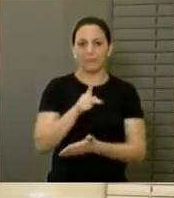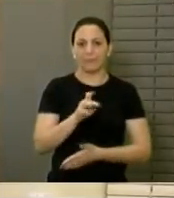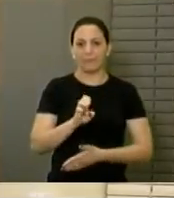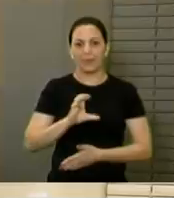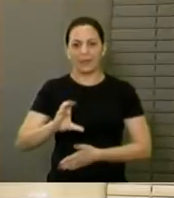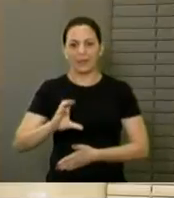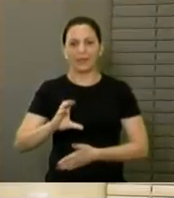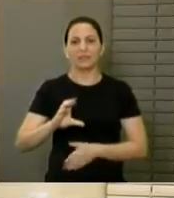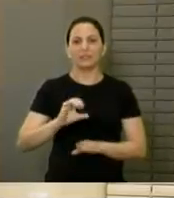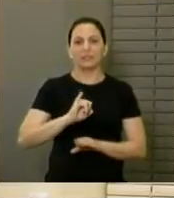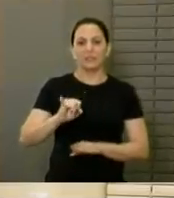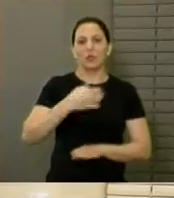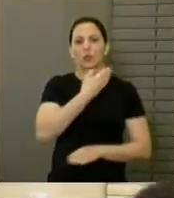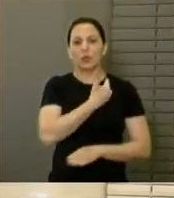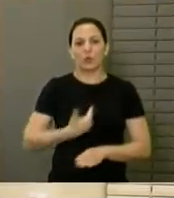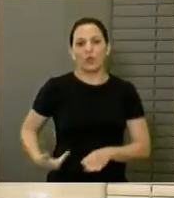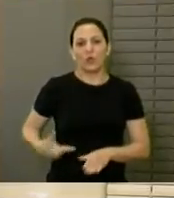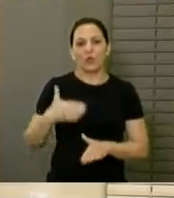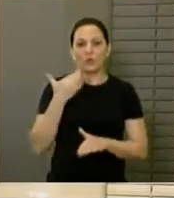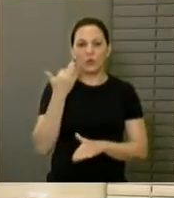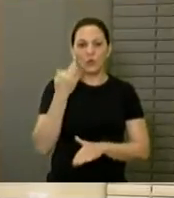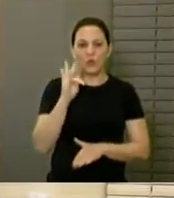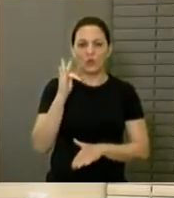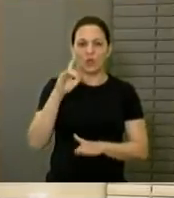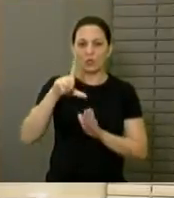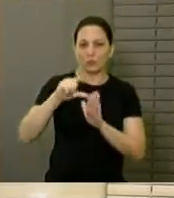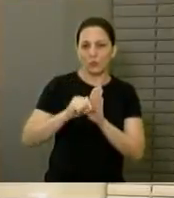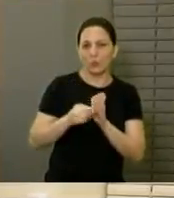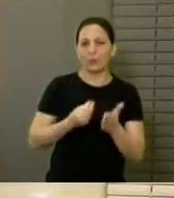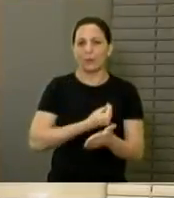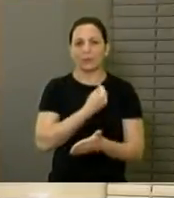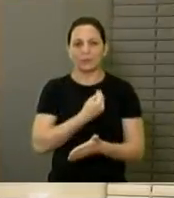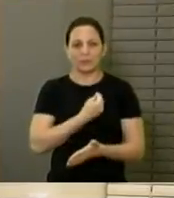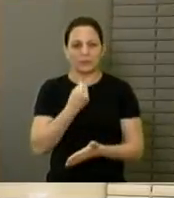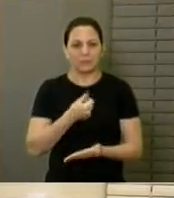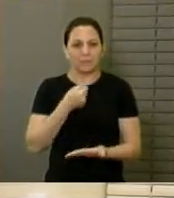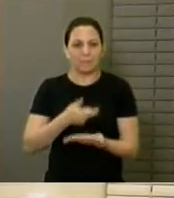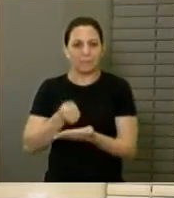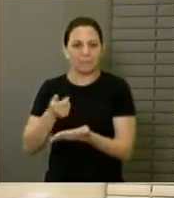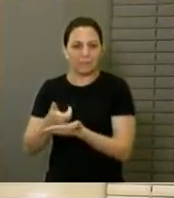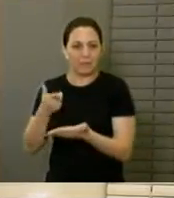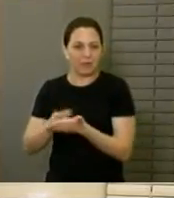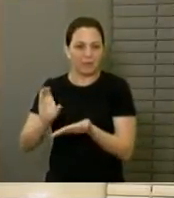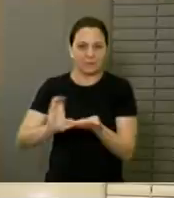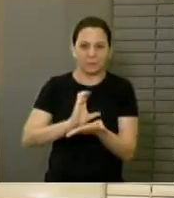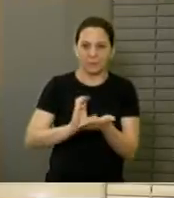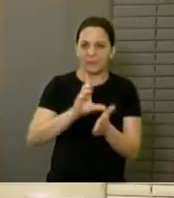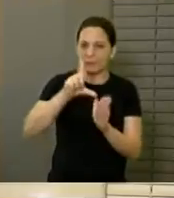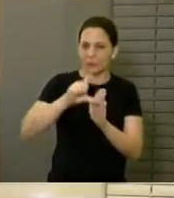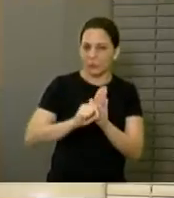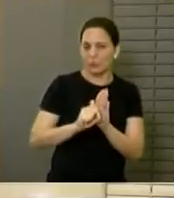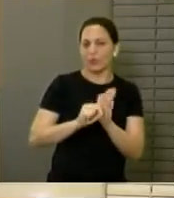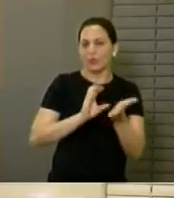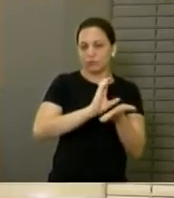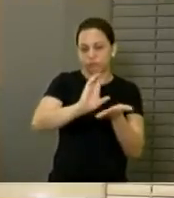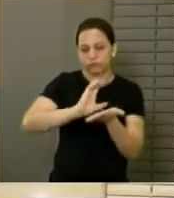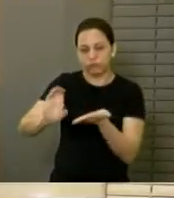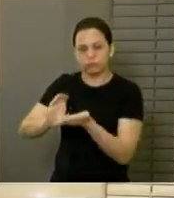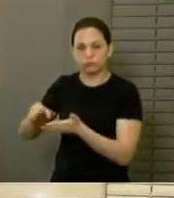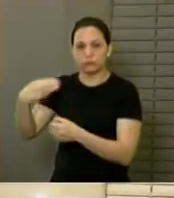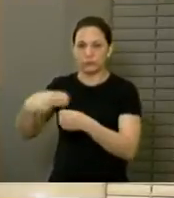em que o governo federal vai diminuir sua participação nas despesas e reduzir ainda mais os repasses aos